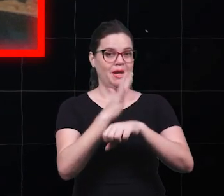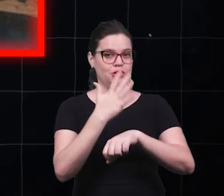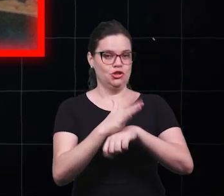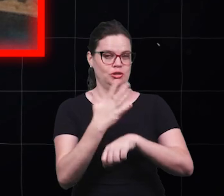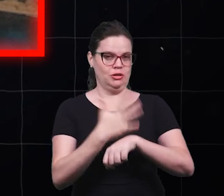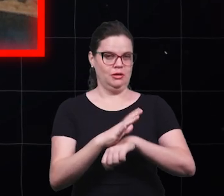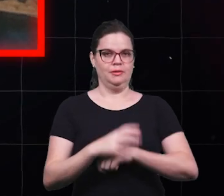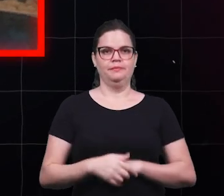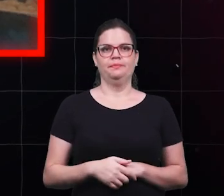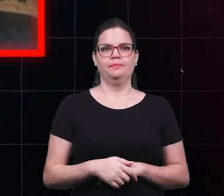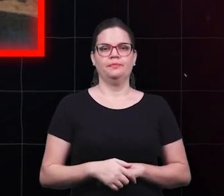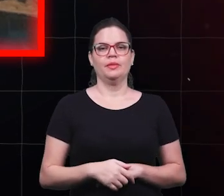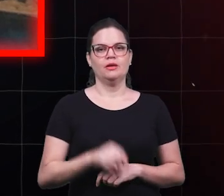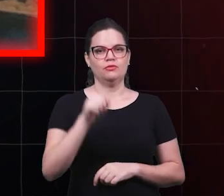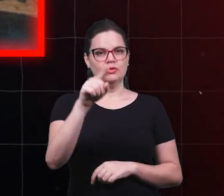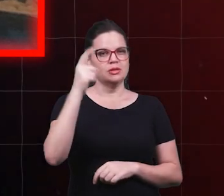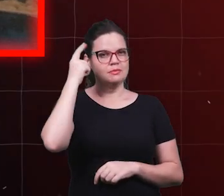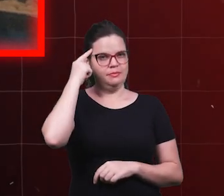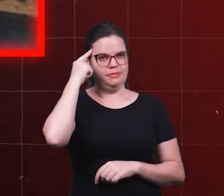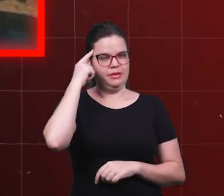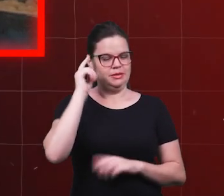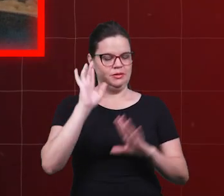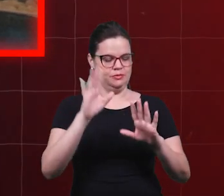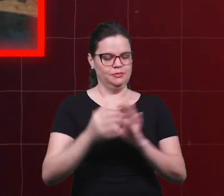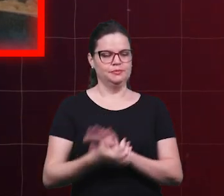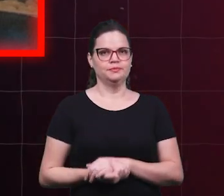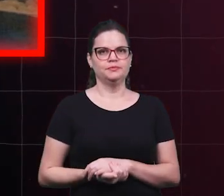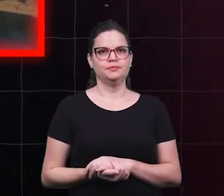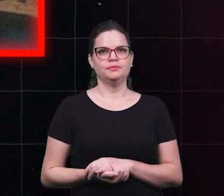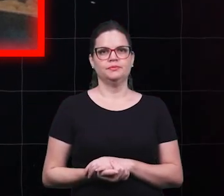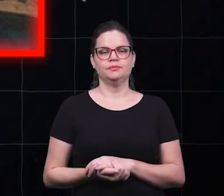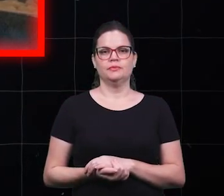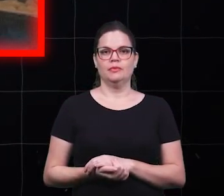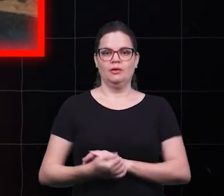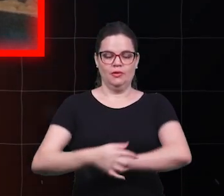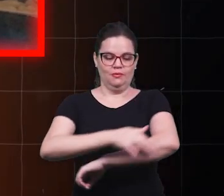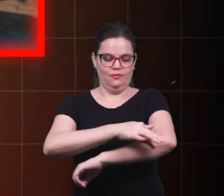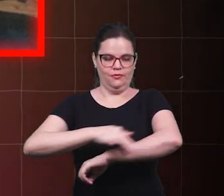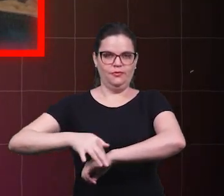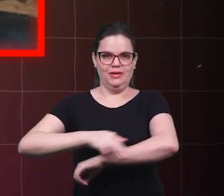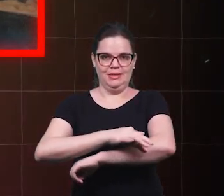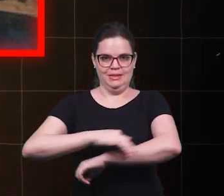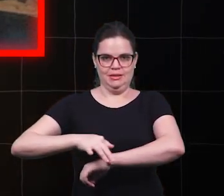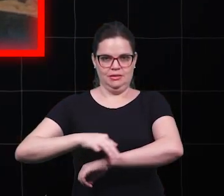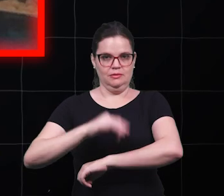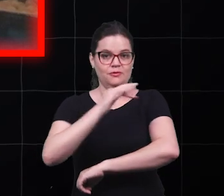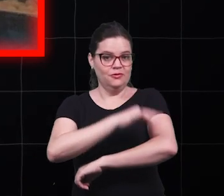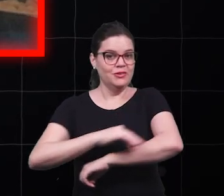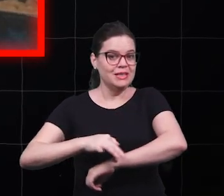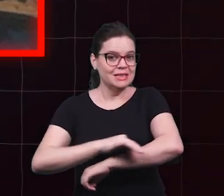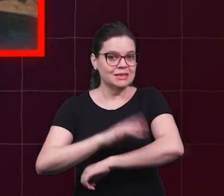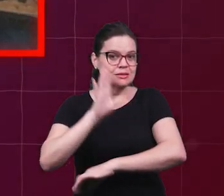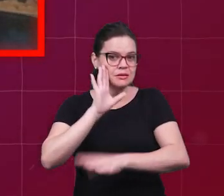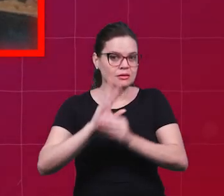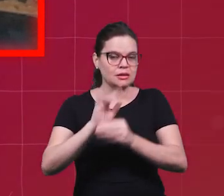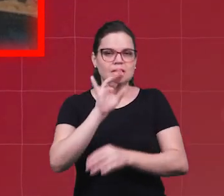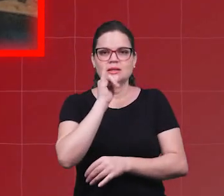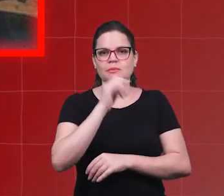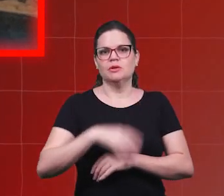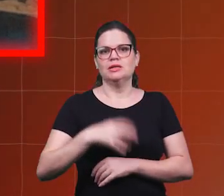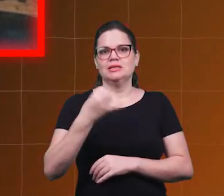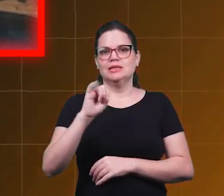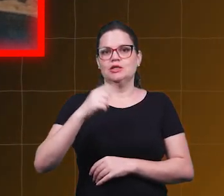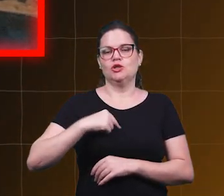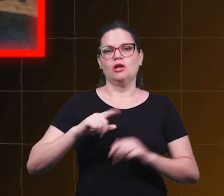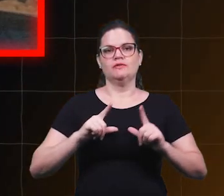e levando os irmãos a pensarem o seguinte: pela física, quando nós estamos viajando próximo à velocidade da